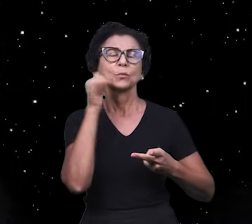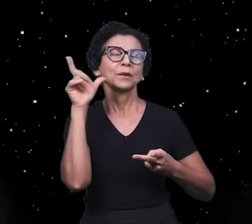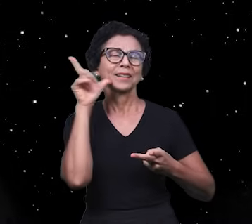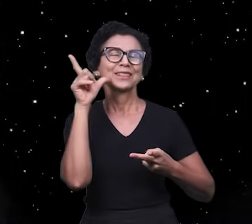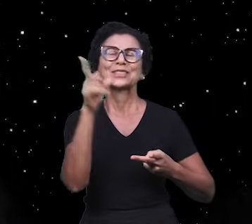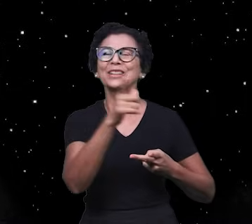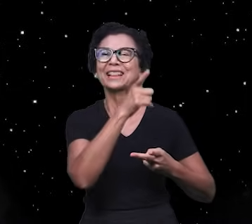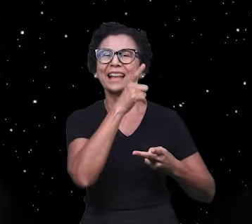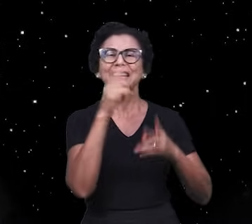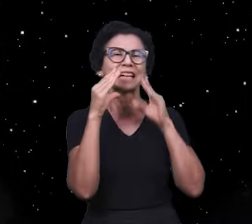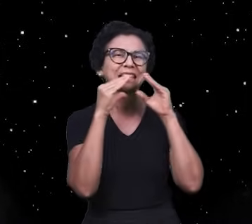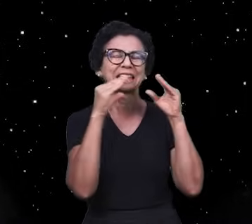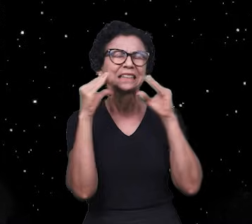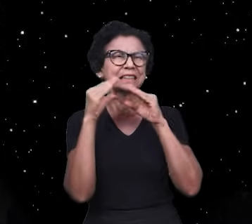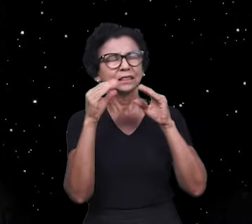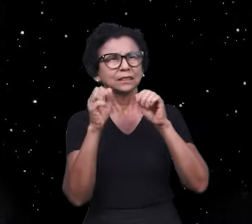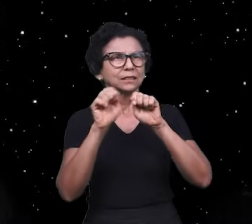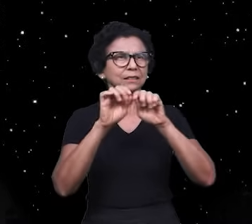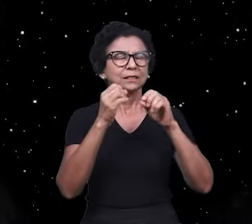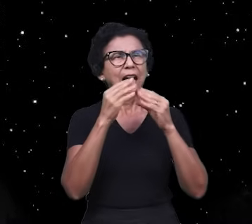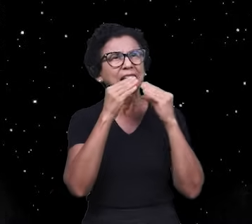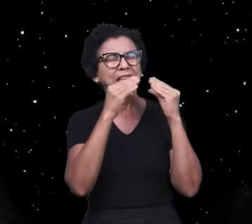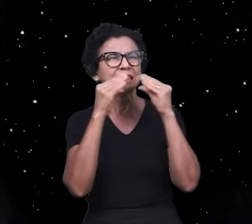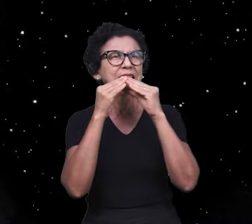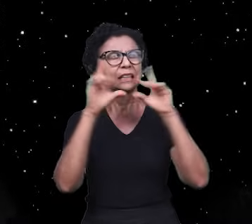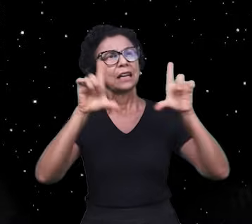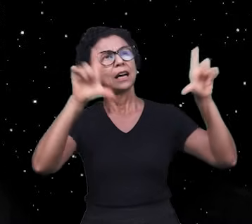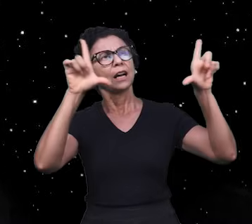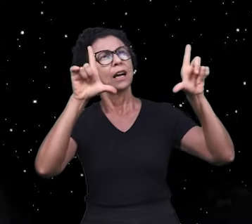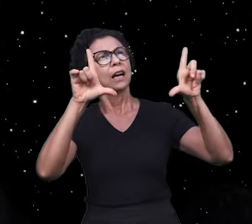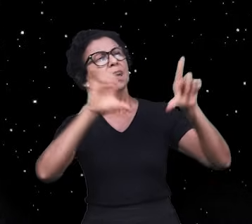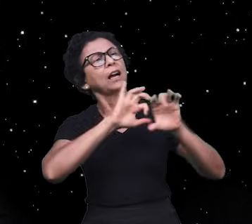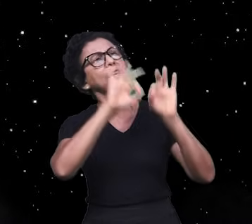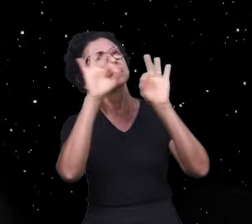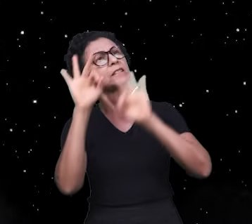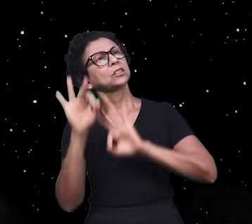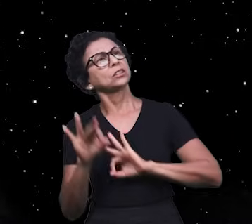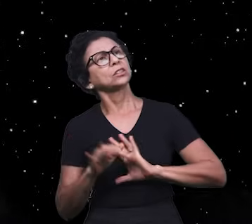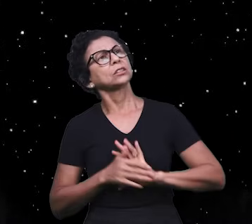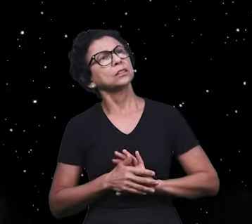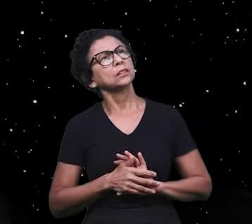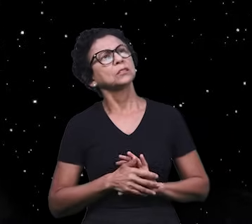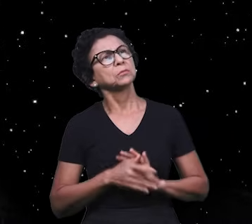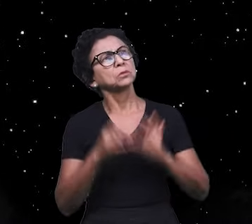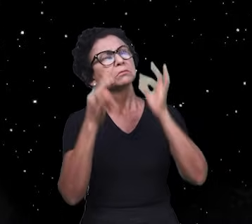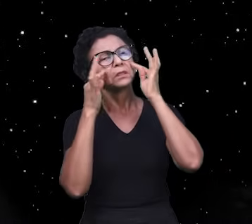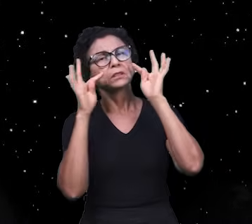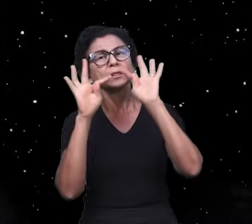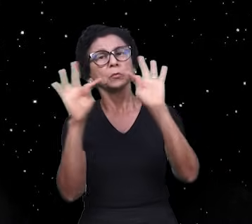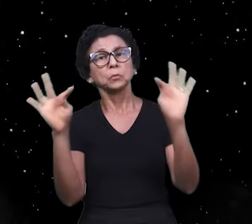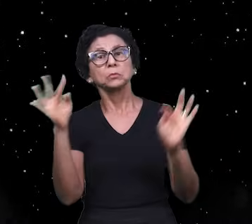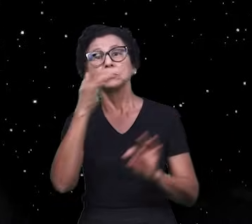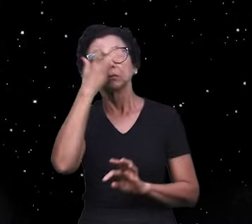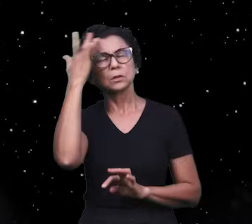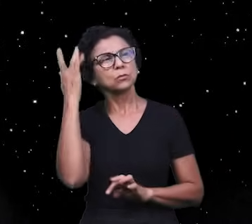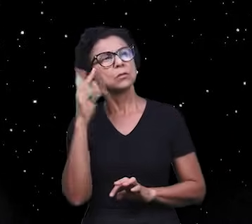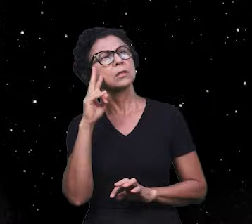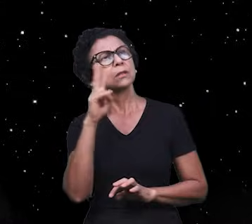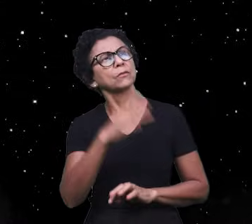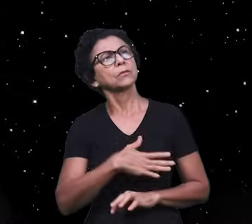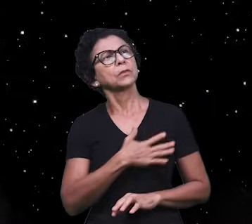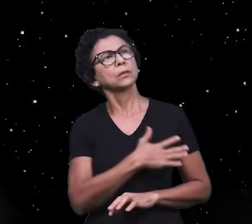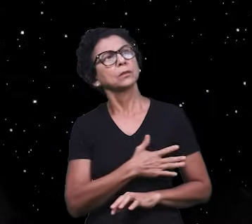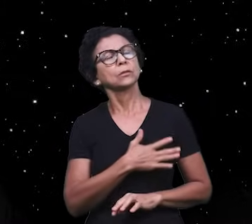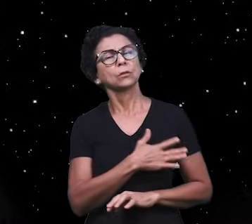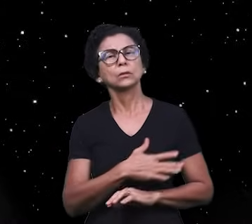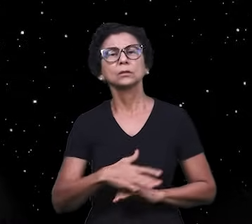da igreja. Então, nós tivemos, olha, centenas de relatos nesse sentido, as pessoas nos mandando foto. Então, isso